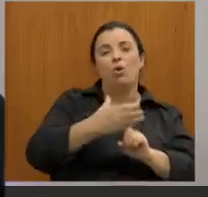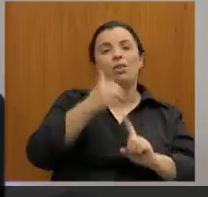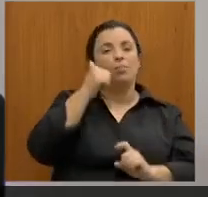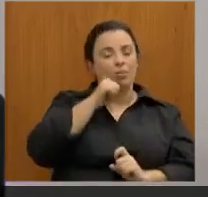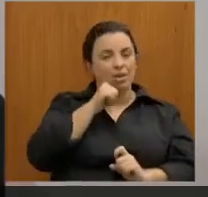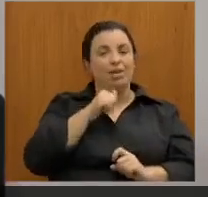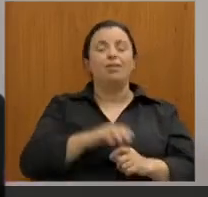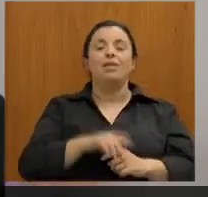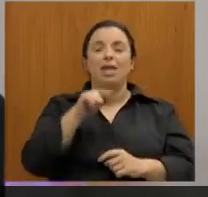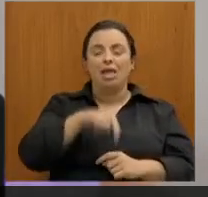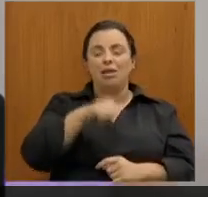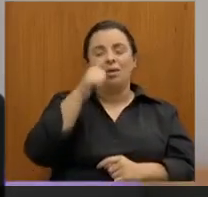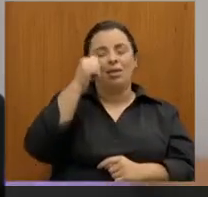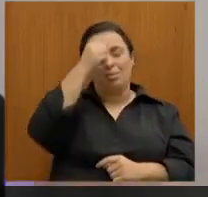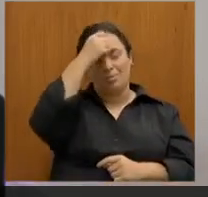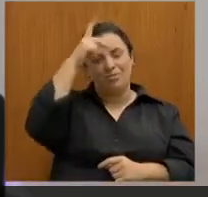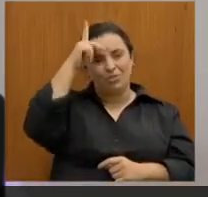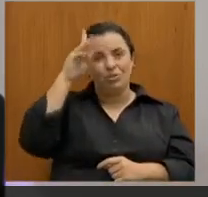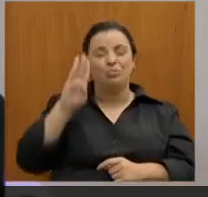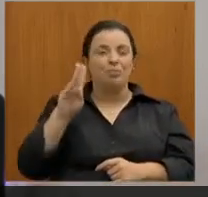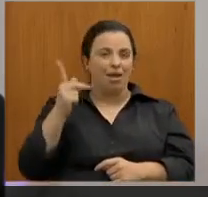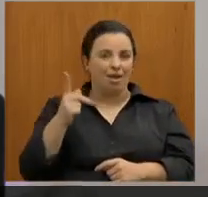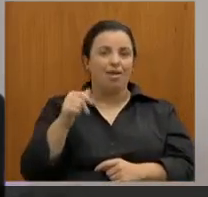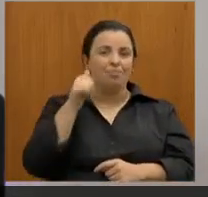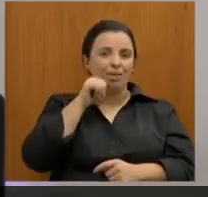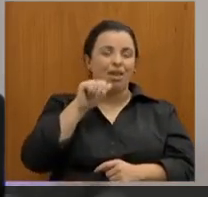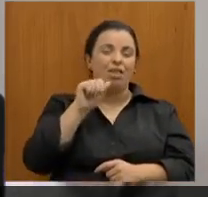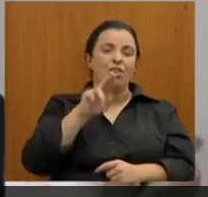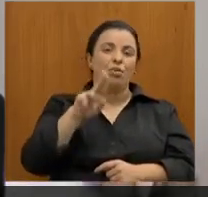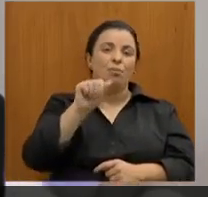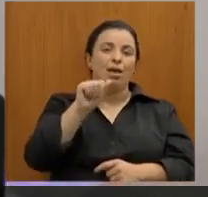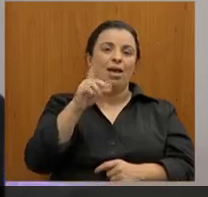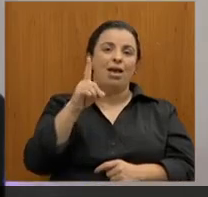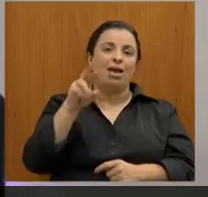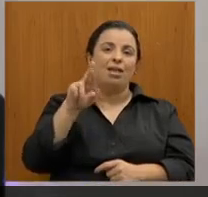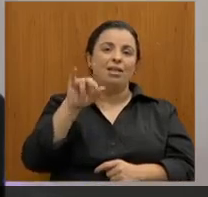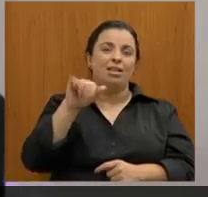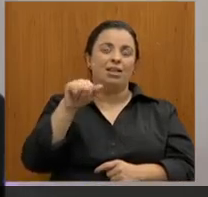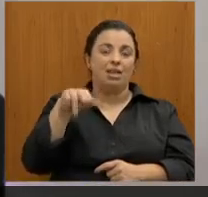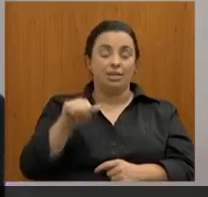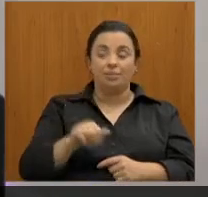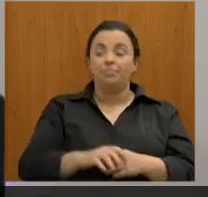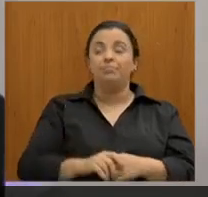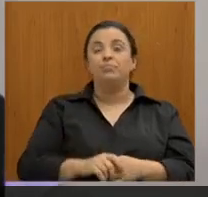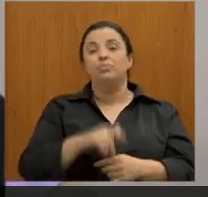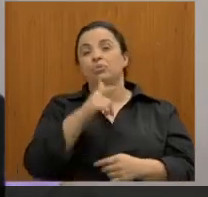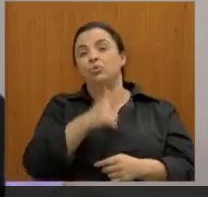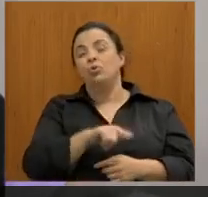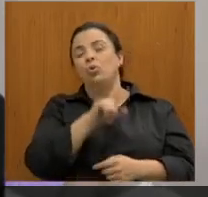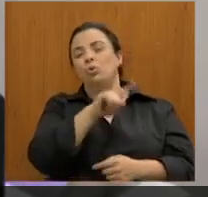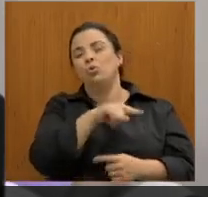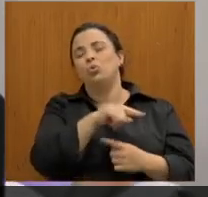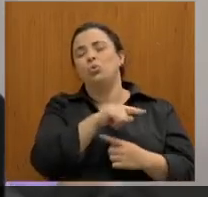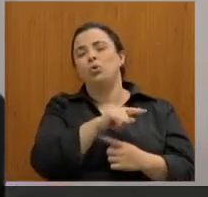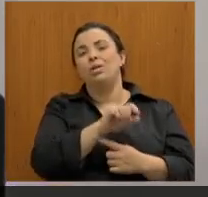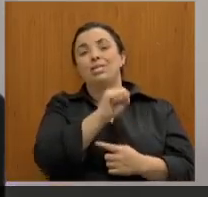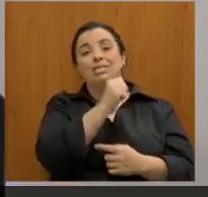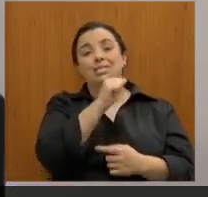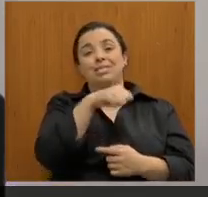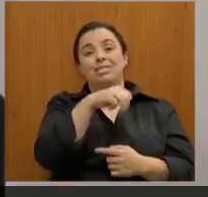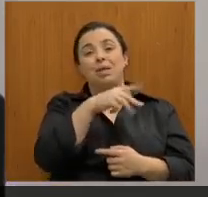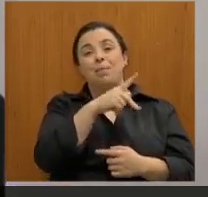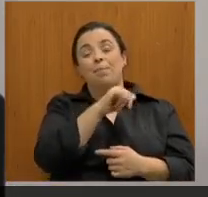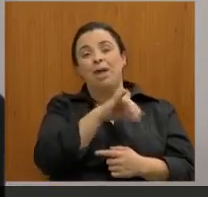prefeitura de Belo Horizonte temos aqui também o pato Sampaio de Betim